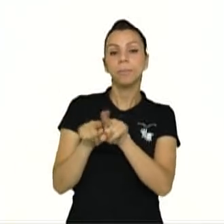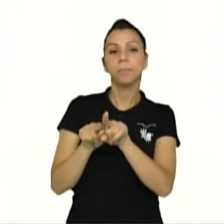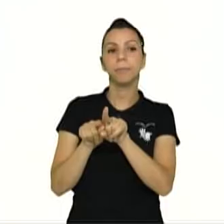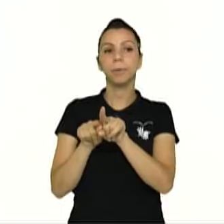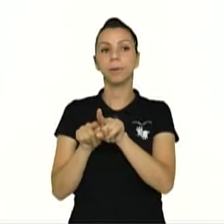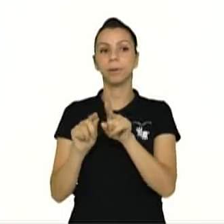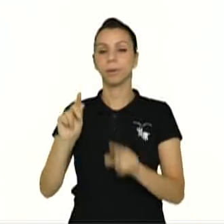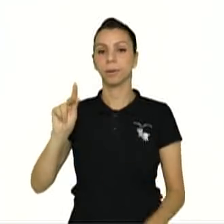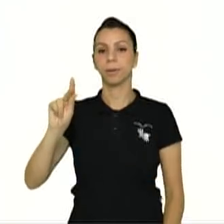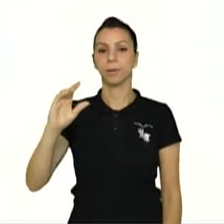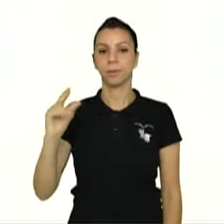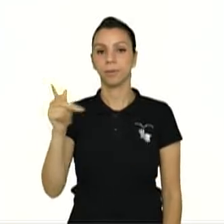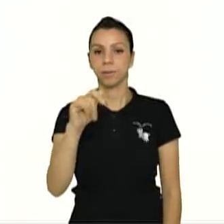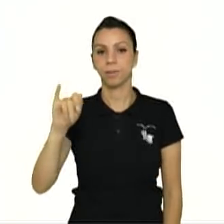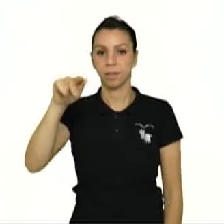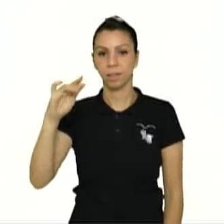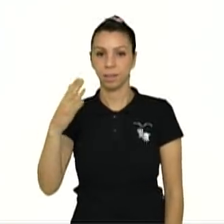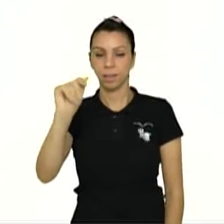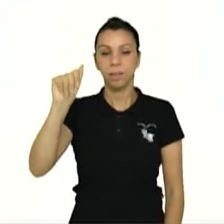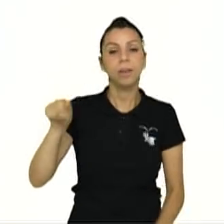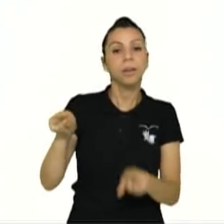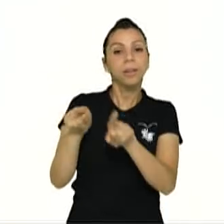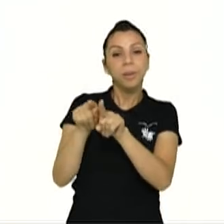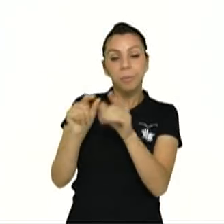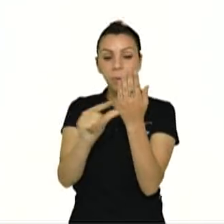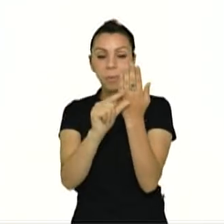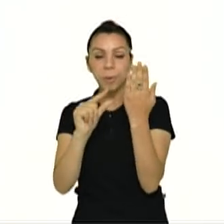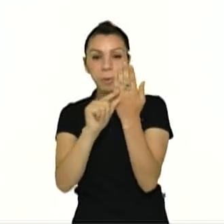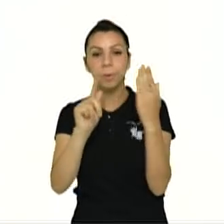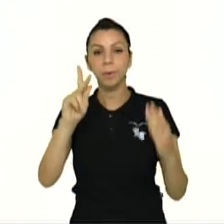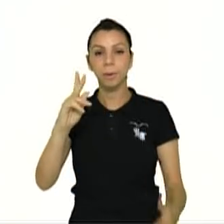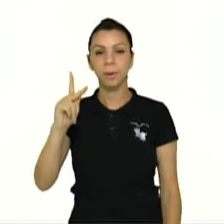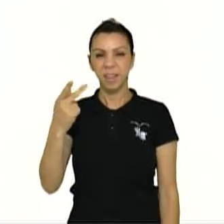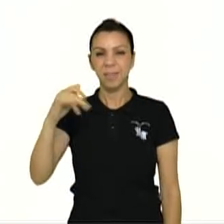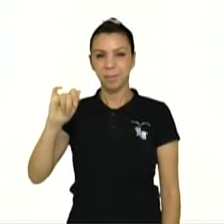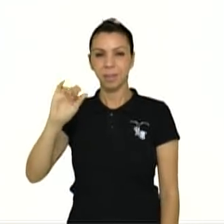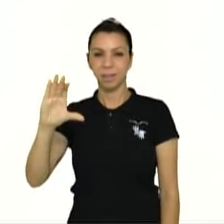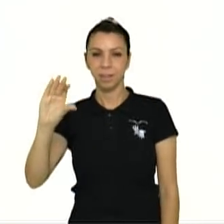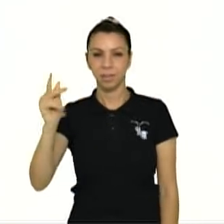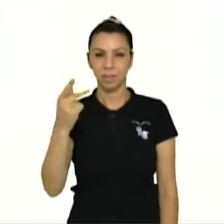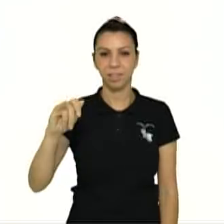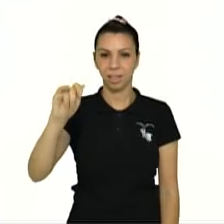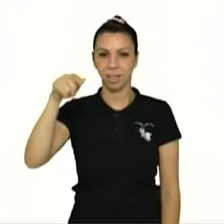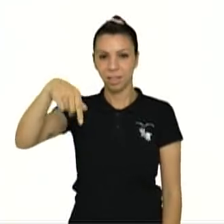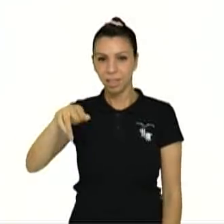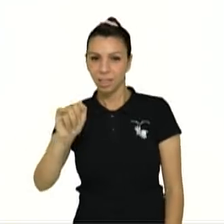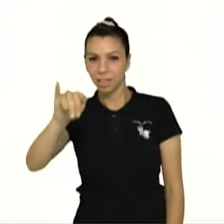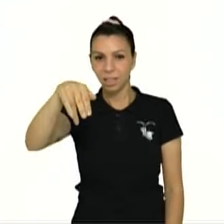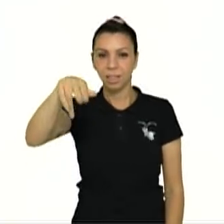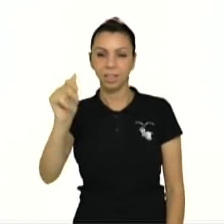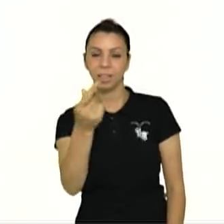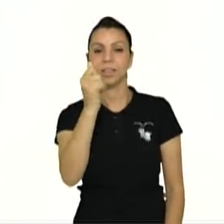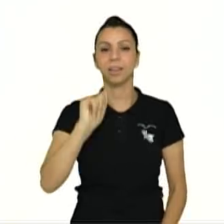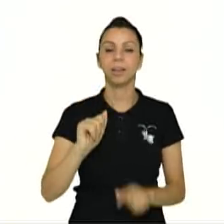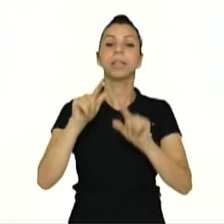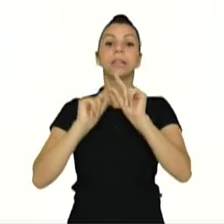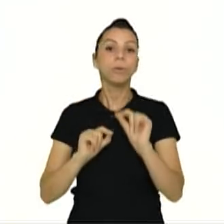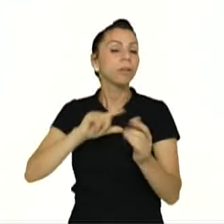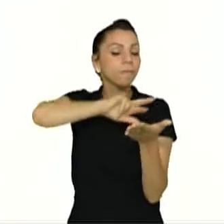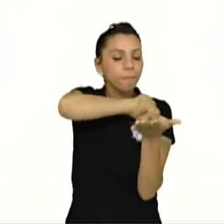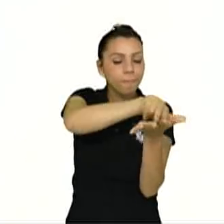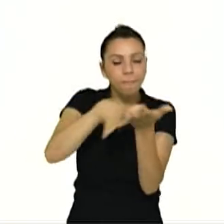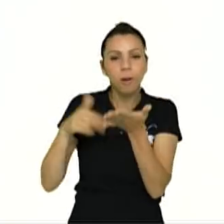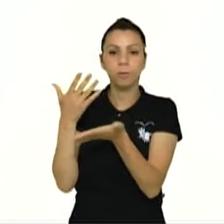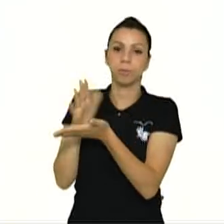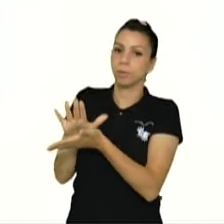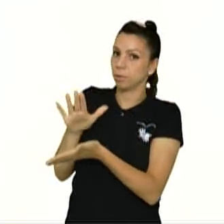Pixinguinha. E nós vamos falar um pouquinho também sobre o Pixinguinha, que escreveu vários sambas, tá? E nós vamos analisar um